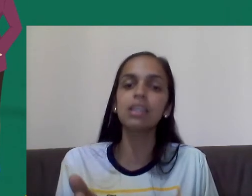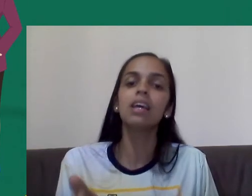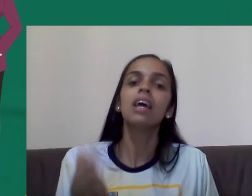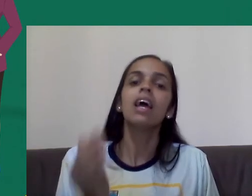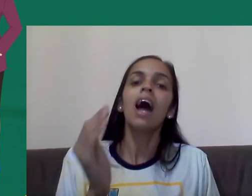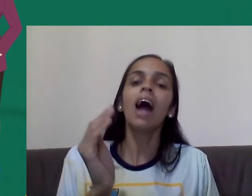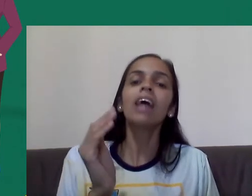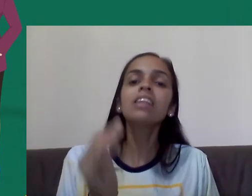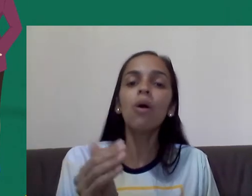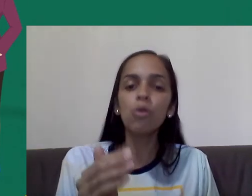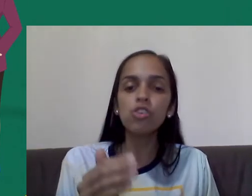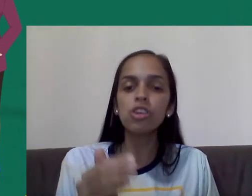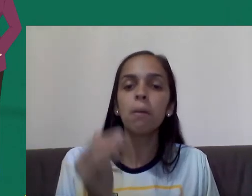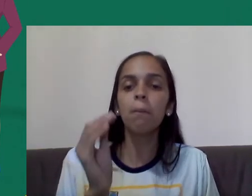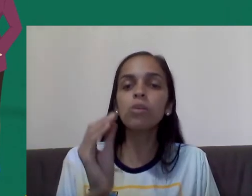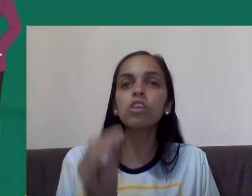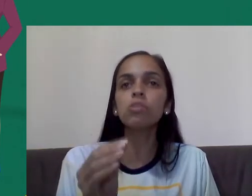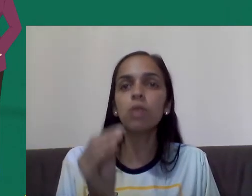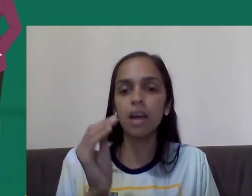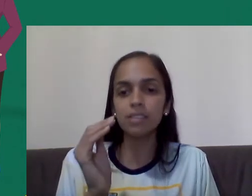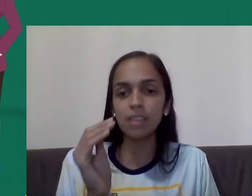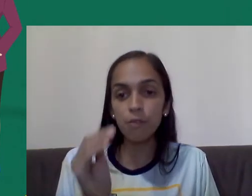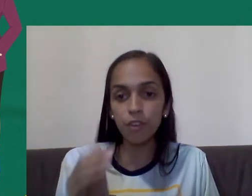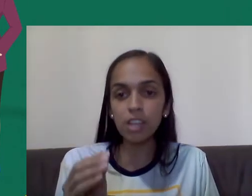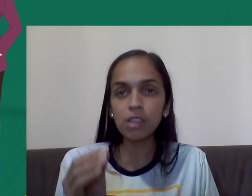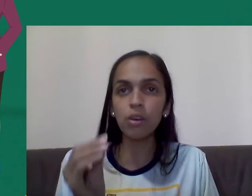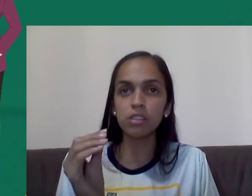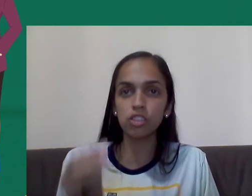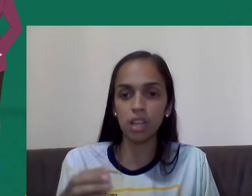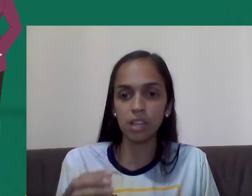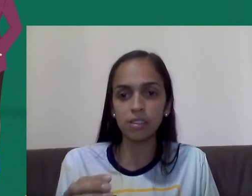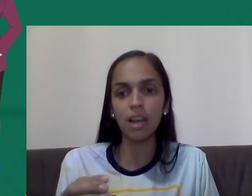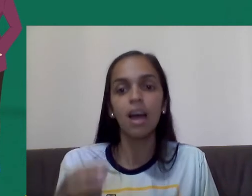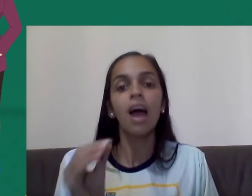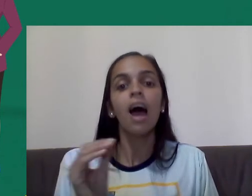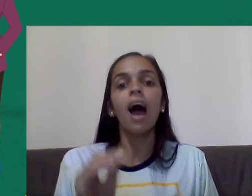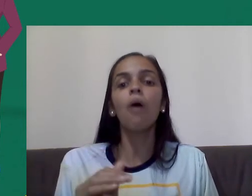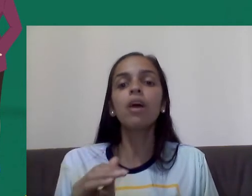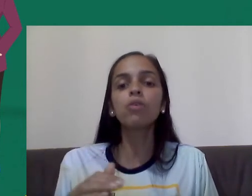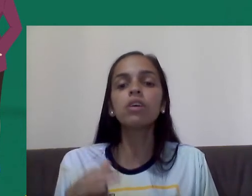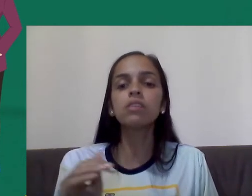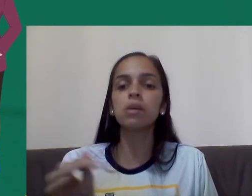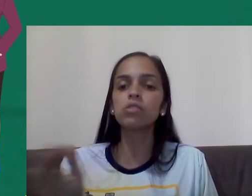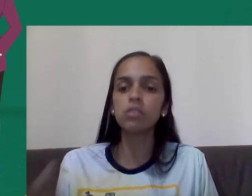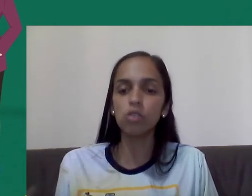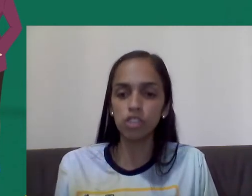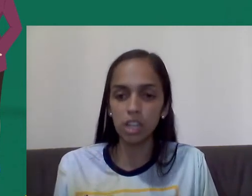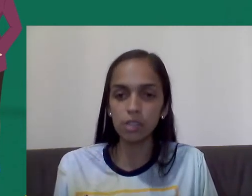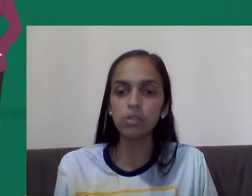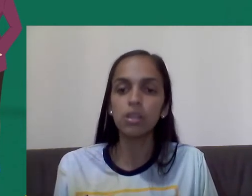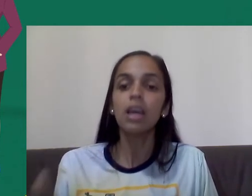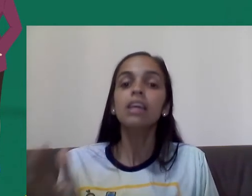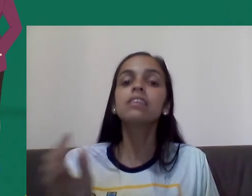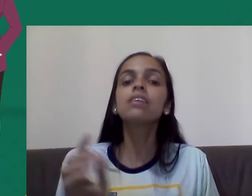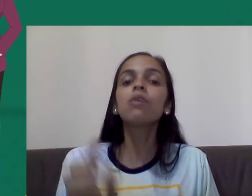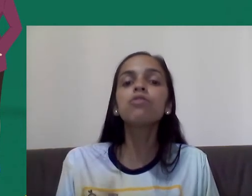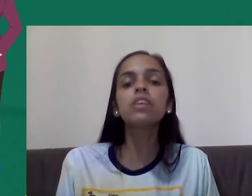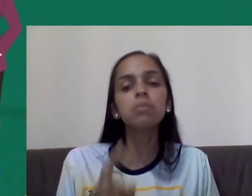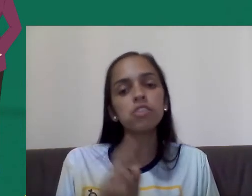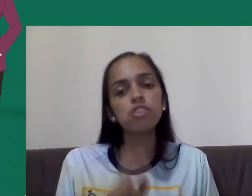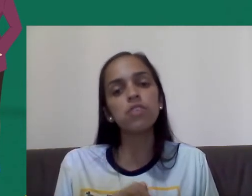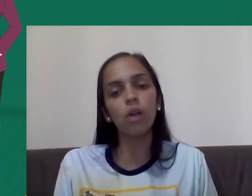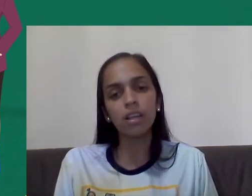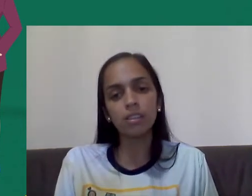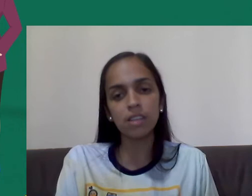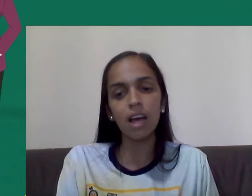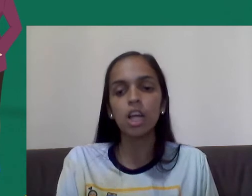sociedade, ainda hoje, muitas mulheres enfrentam resistência ao reconhecimento de seus direitos e são vítimas